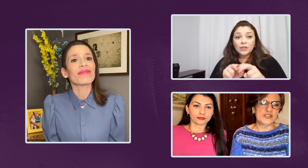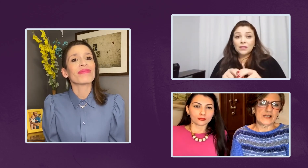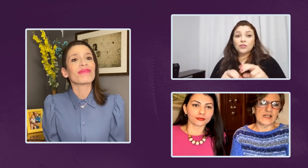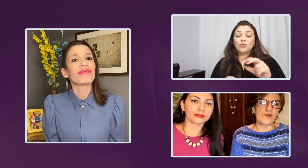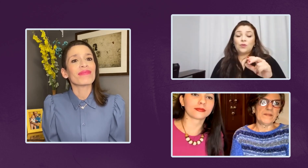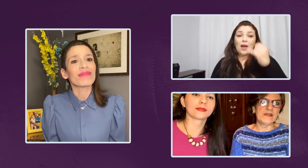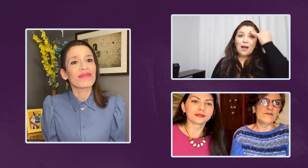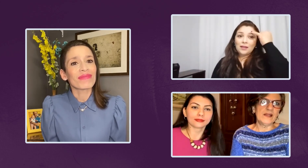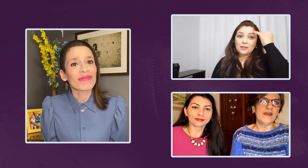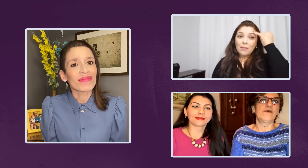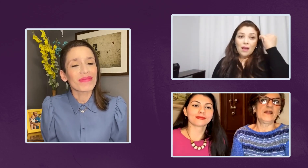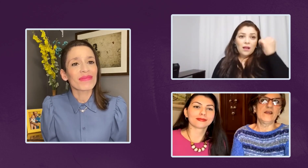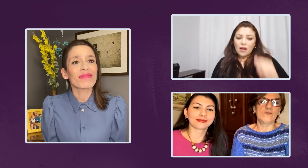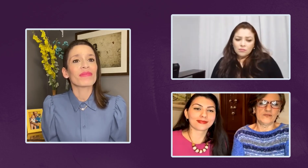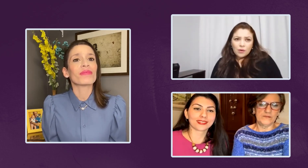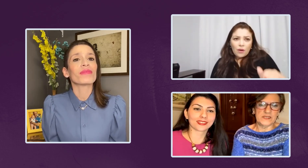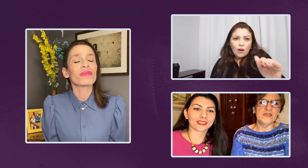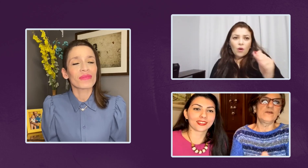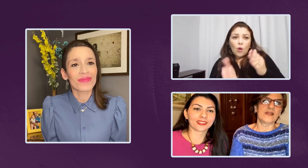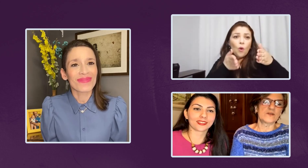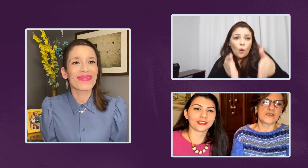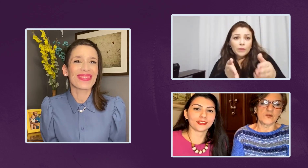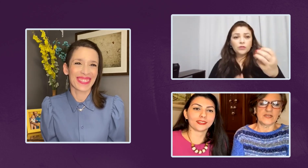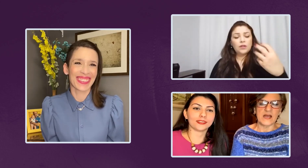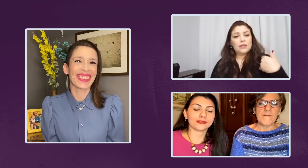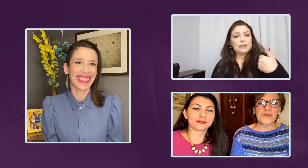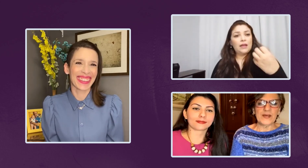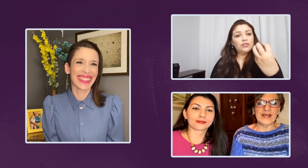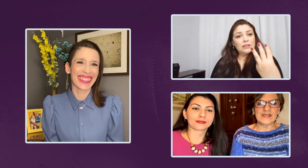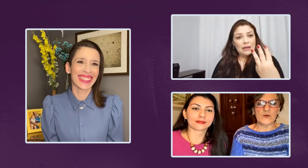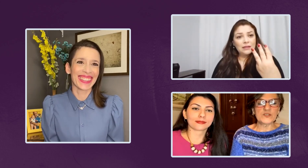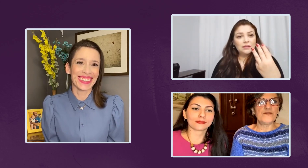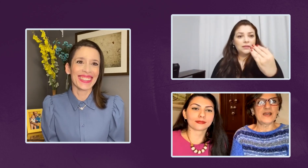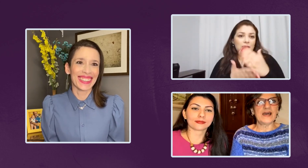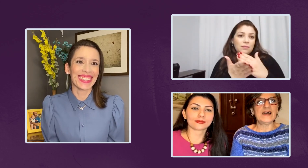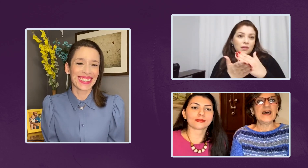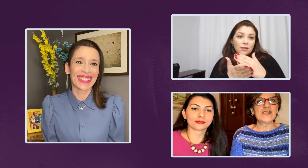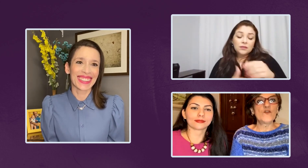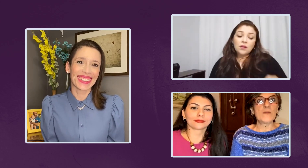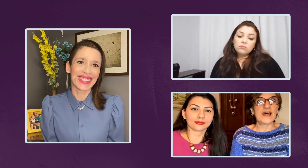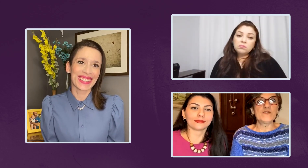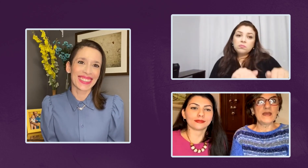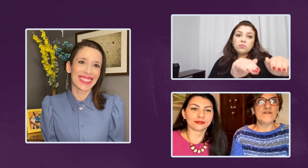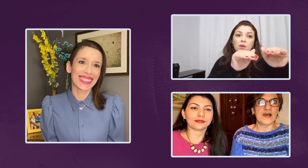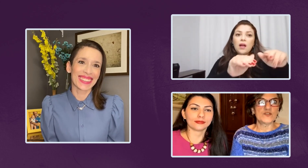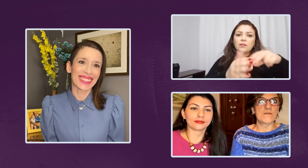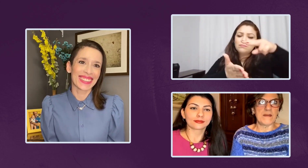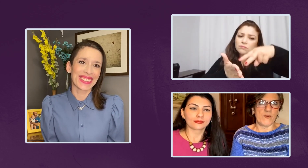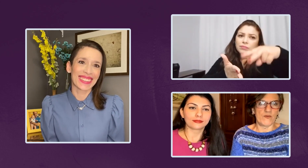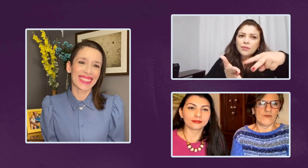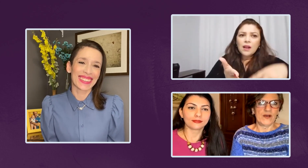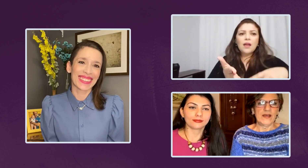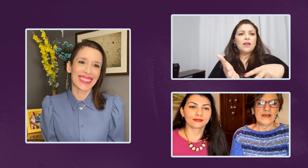na medida que ela foi aprendendo a ler, foi lendo o gibizinho, aquelas coisas todas. Então, ela começou a ter um vocabulário bem vasto e